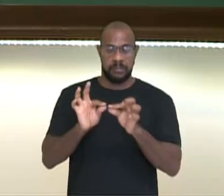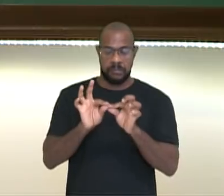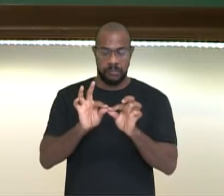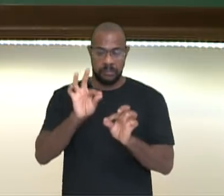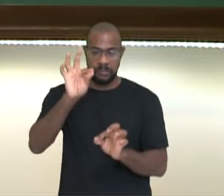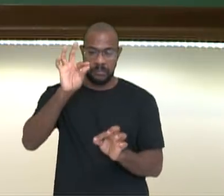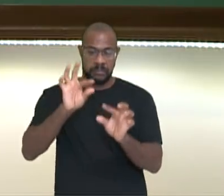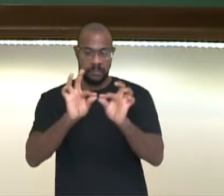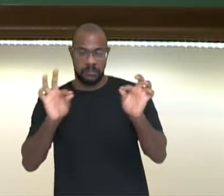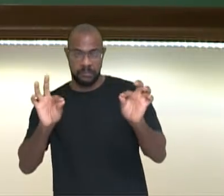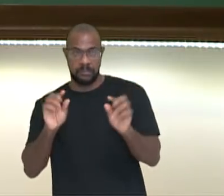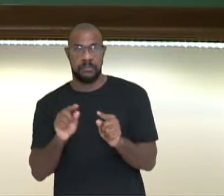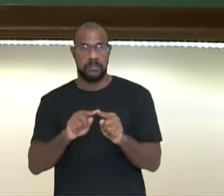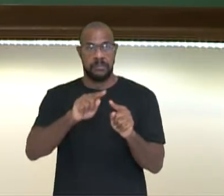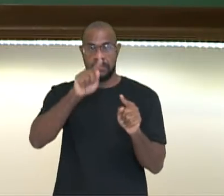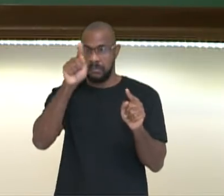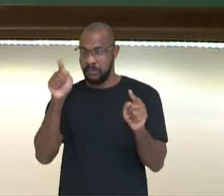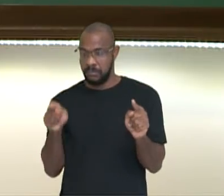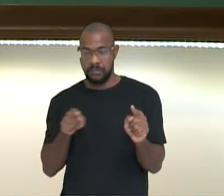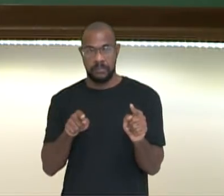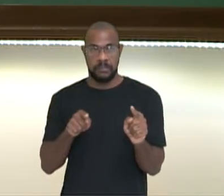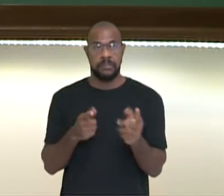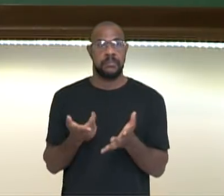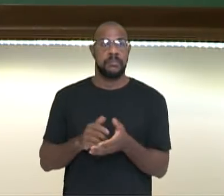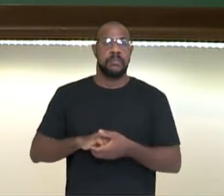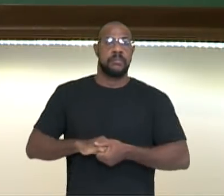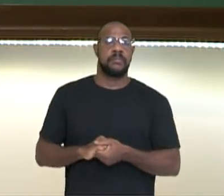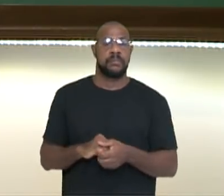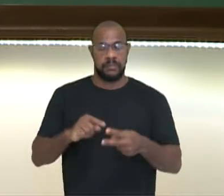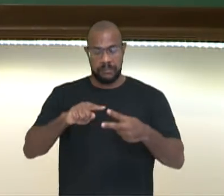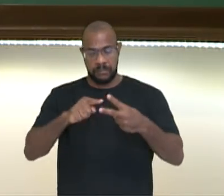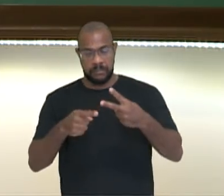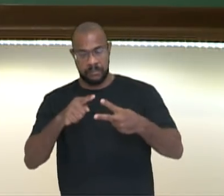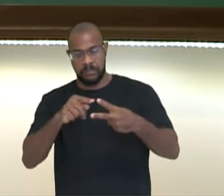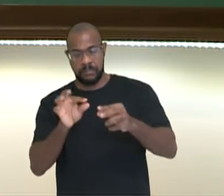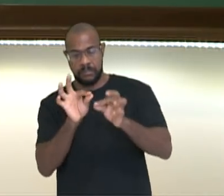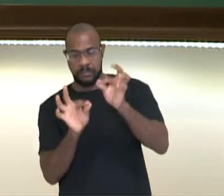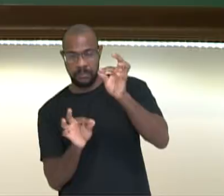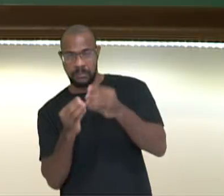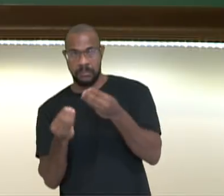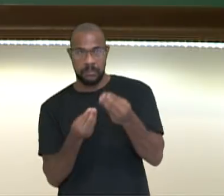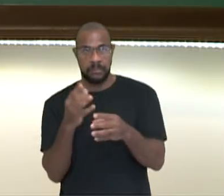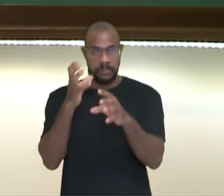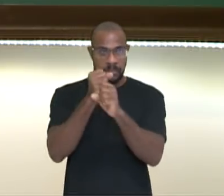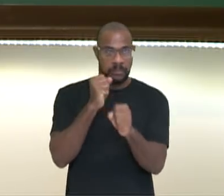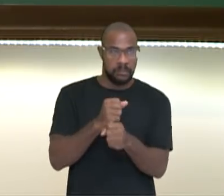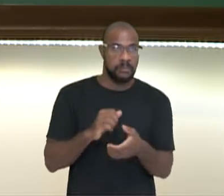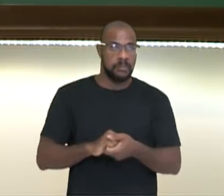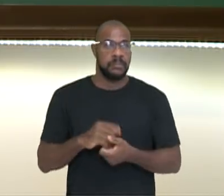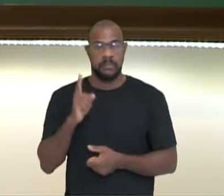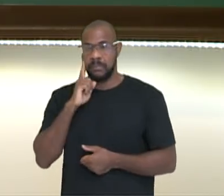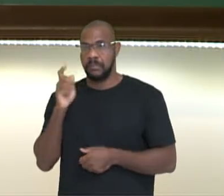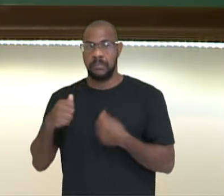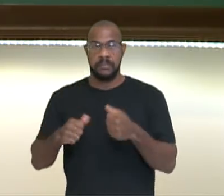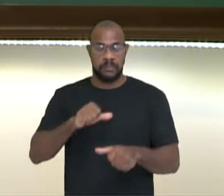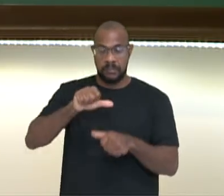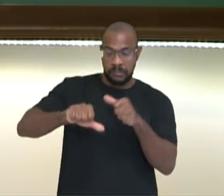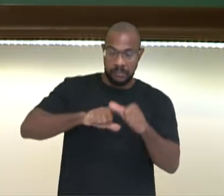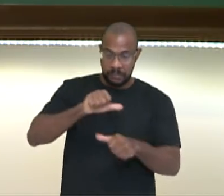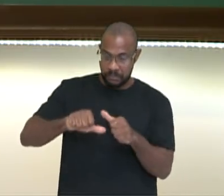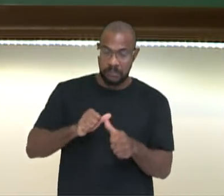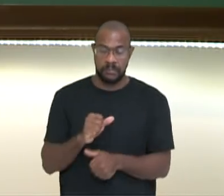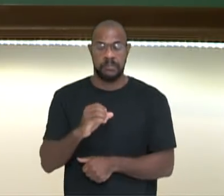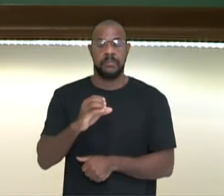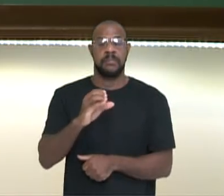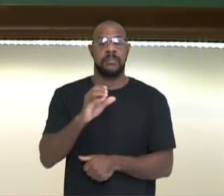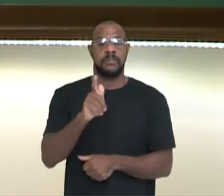arco. Então, fica aí um tempinho para vocês calcularem. Não se esqueçam que se o ângulo está em graus, você deve transformar